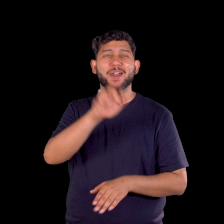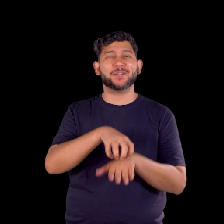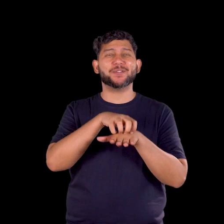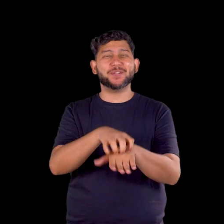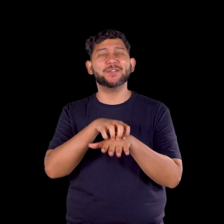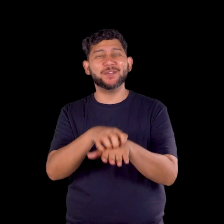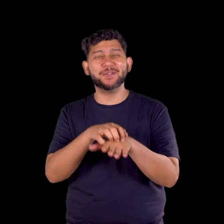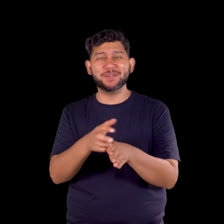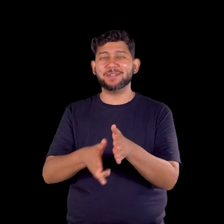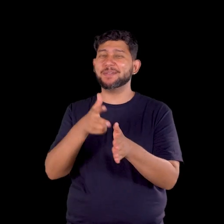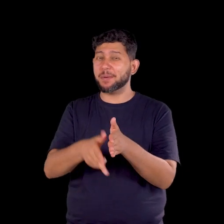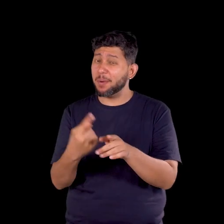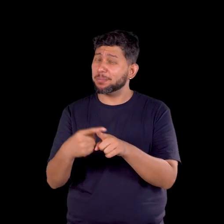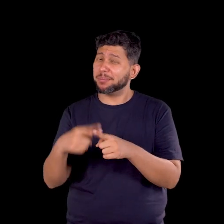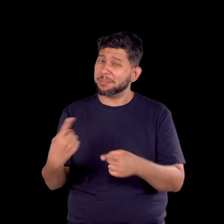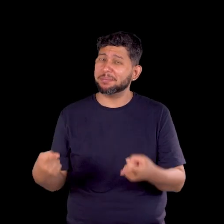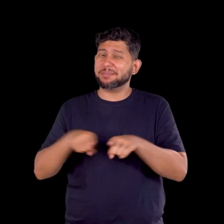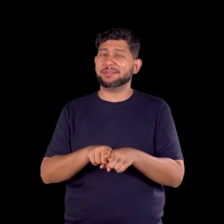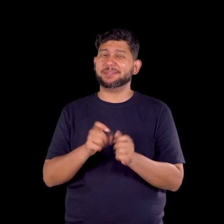parceria institucional.